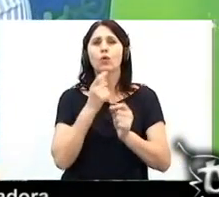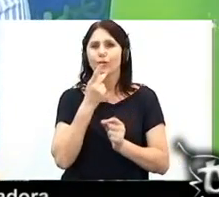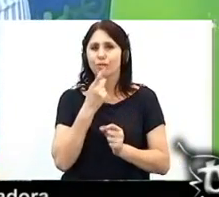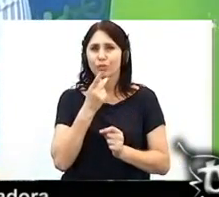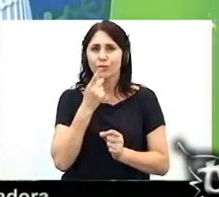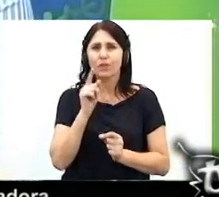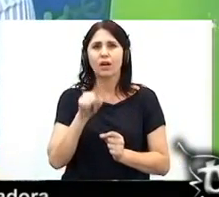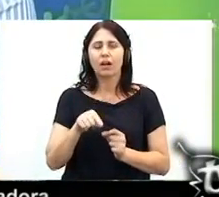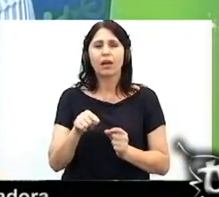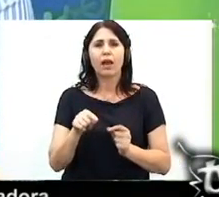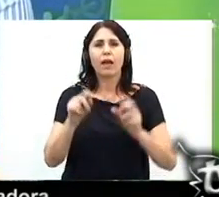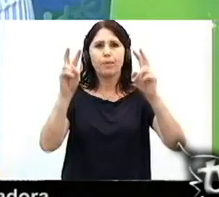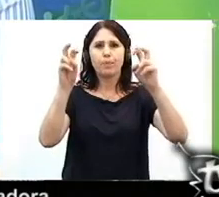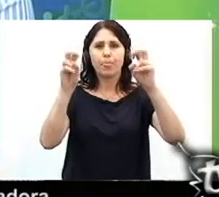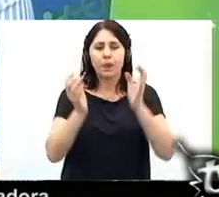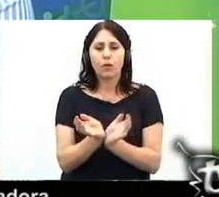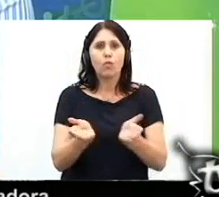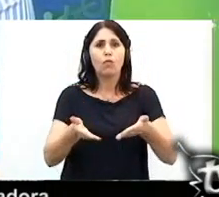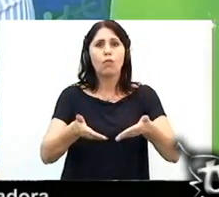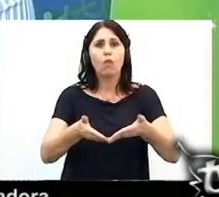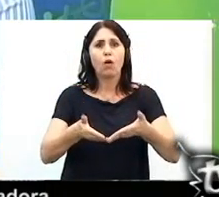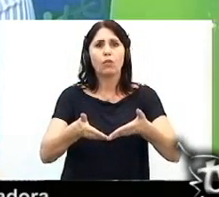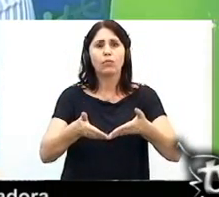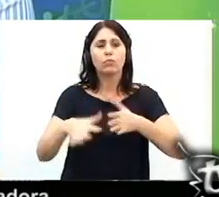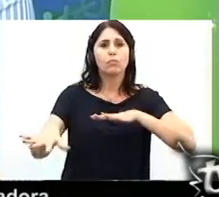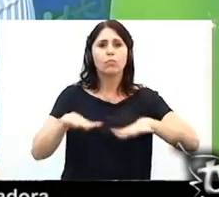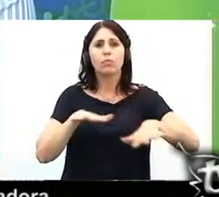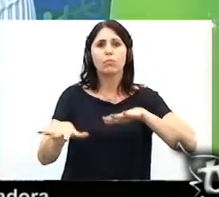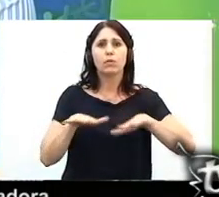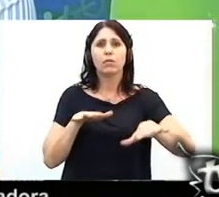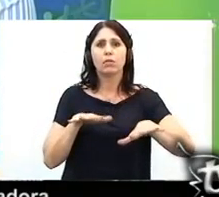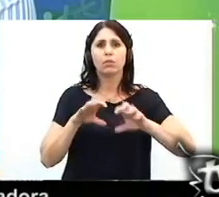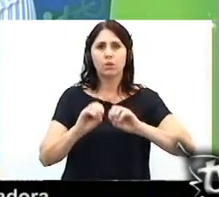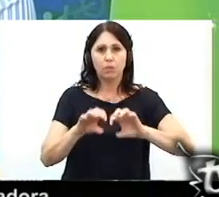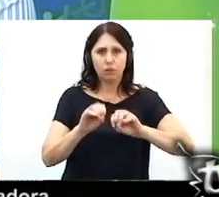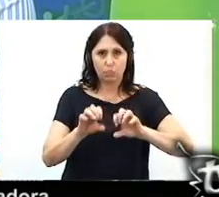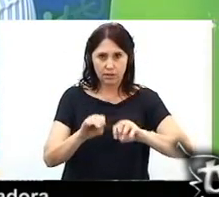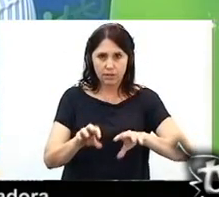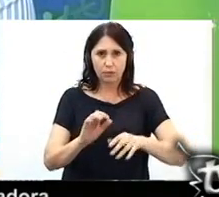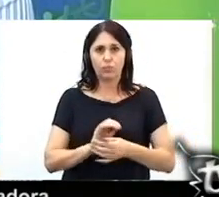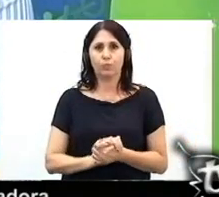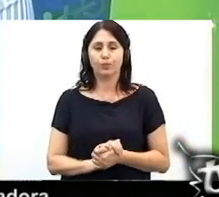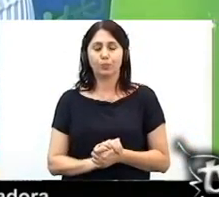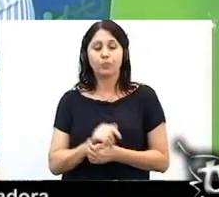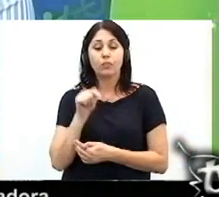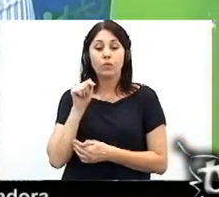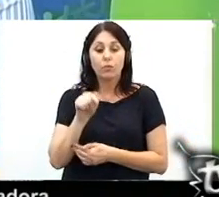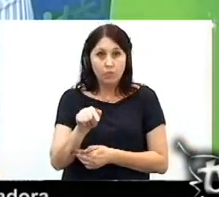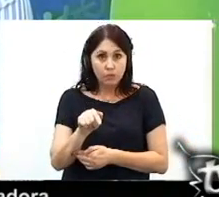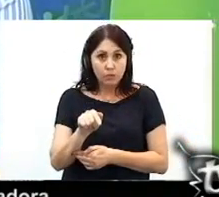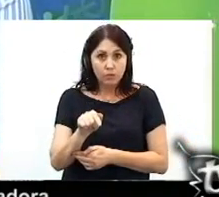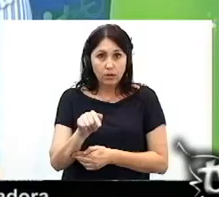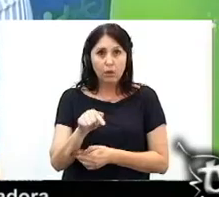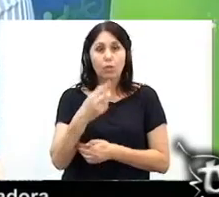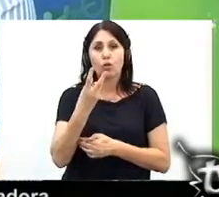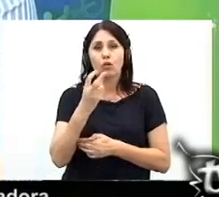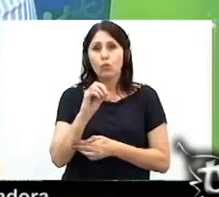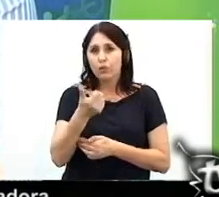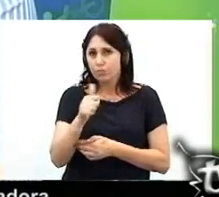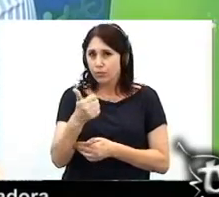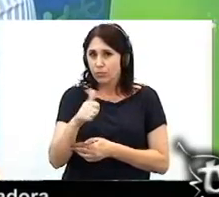a universidade foi construindo algumas formas de lidar com esse problema, né? Então, desde 2011, mais especificamente,